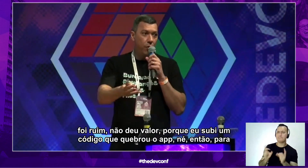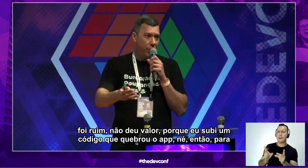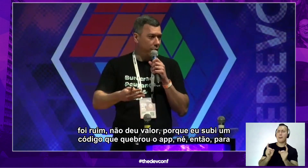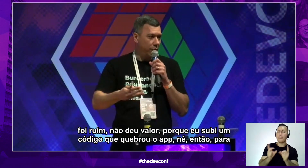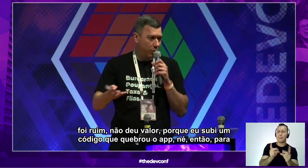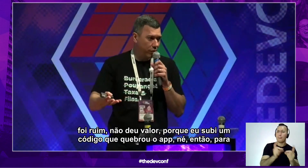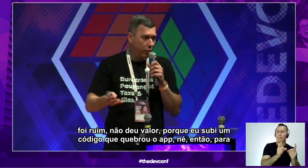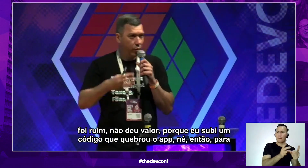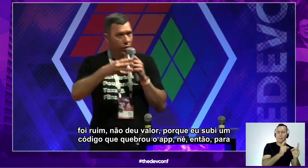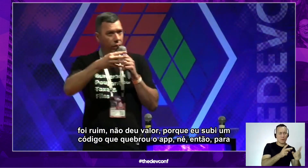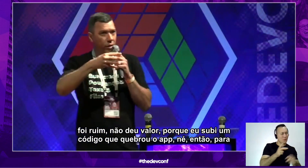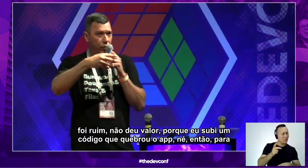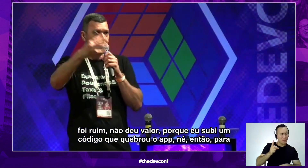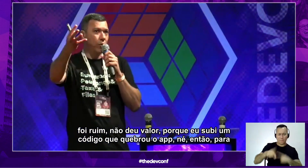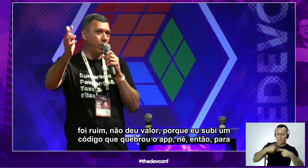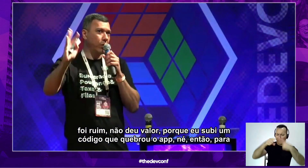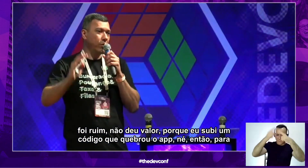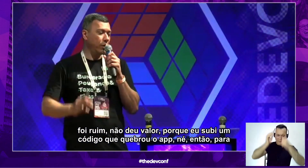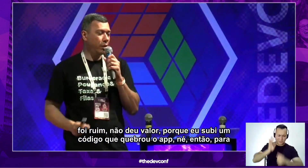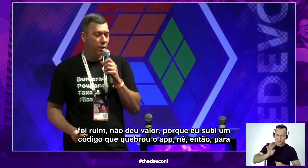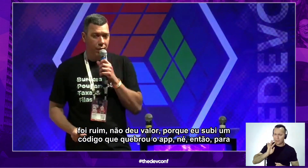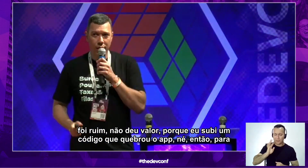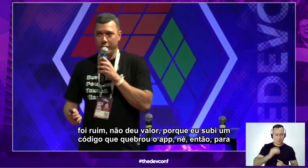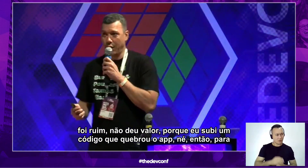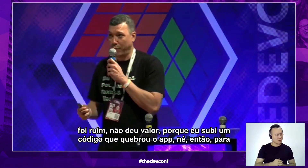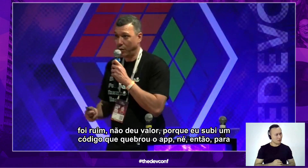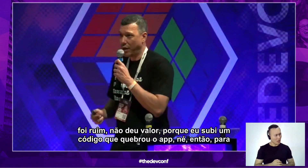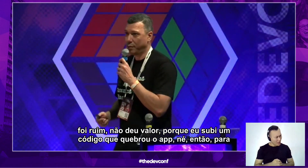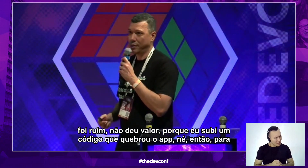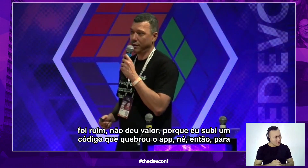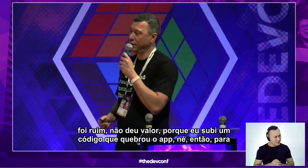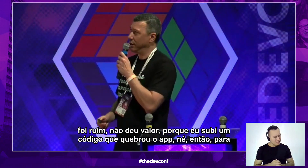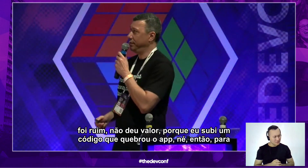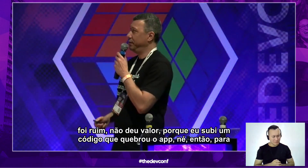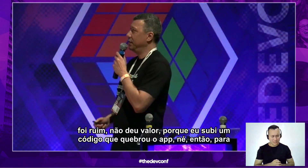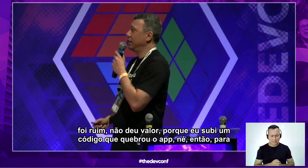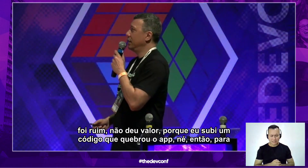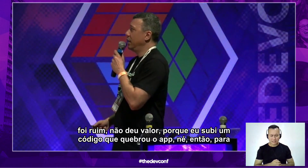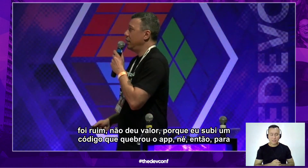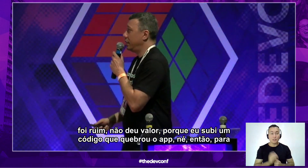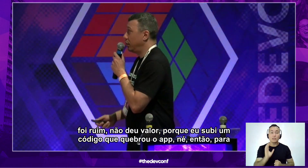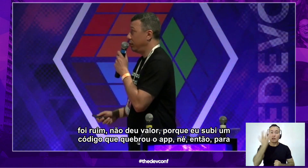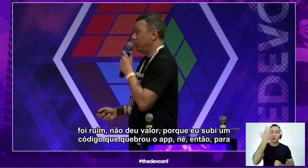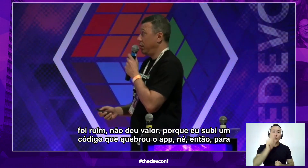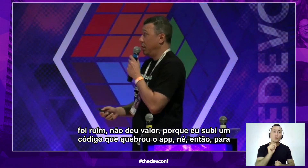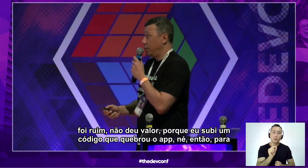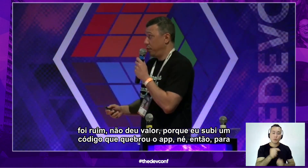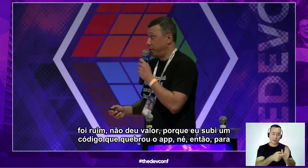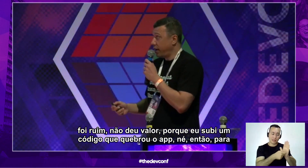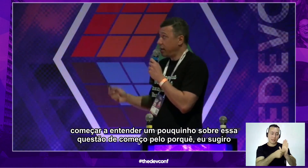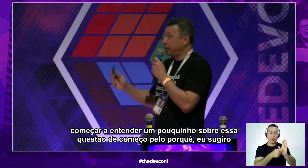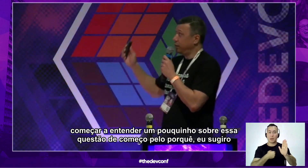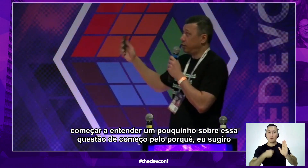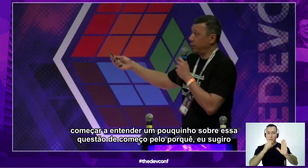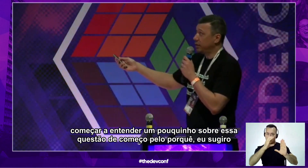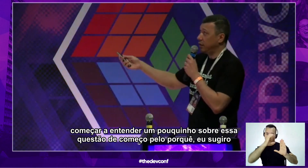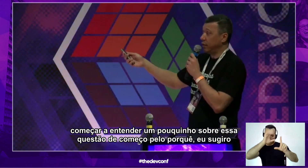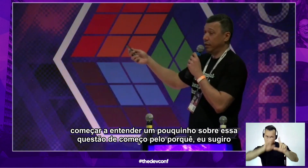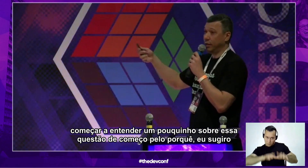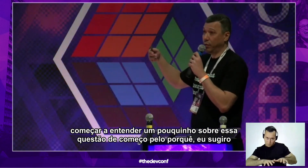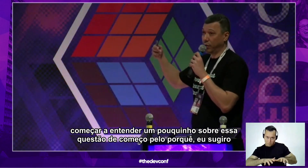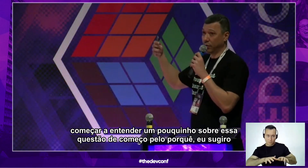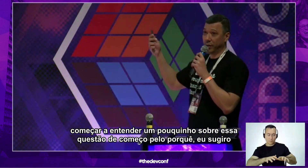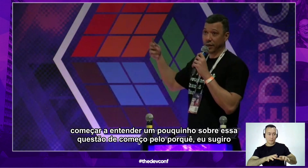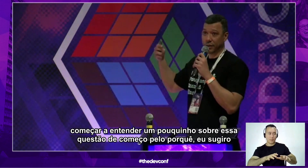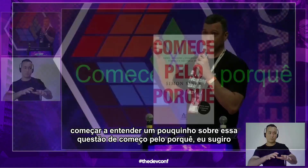ruim, não deu valor, porque eu subi um código que quebrou o app, né? Então, para começar a entender um